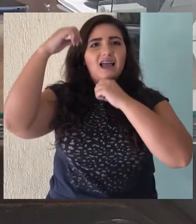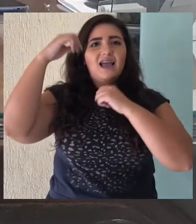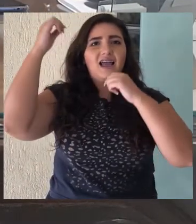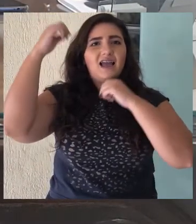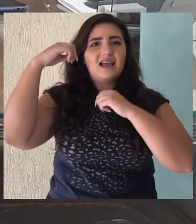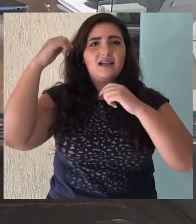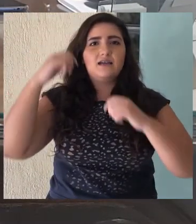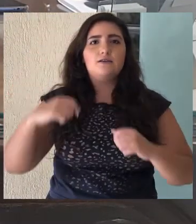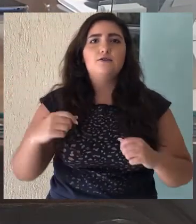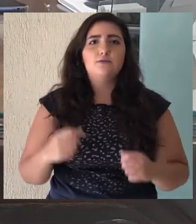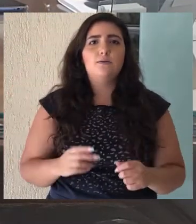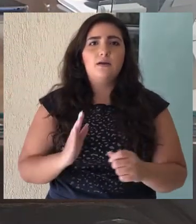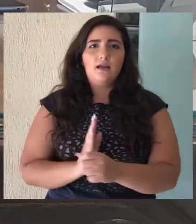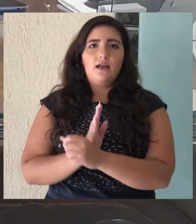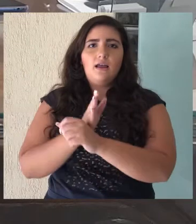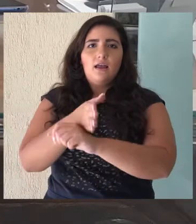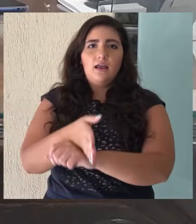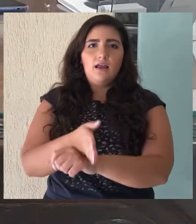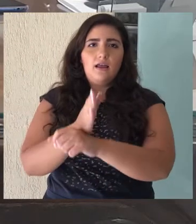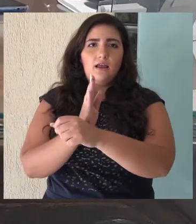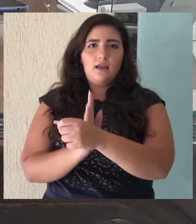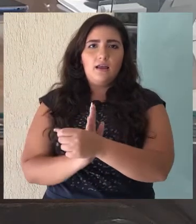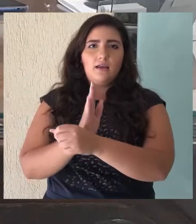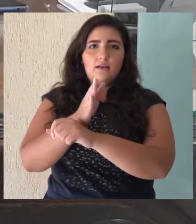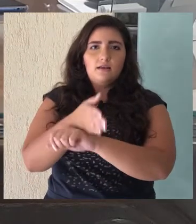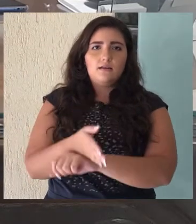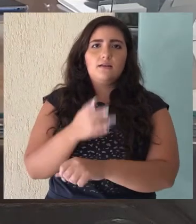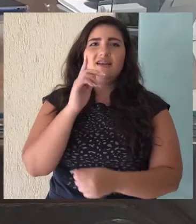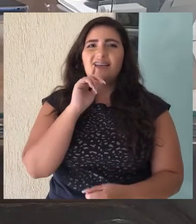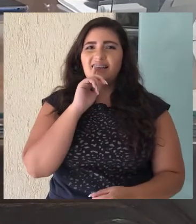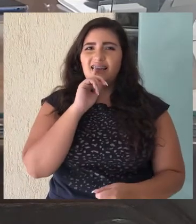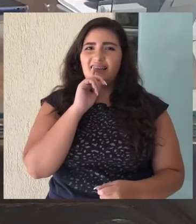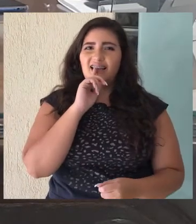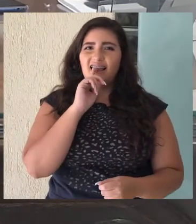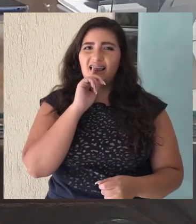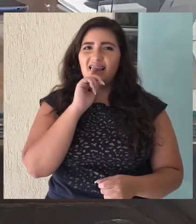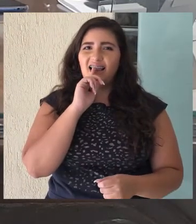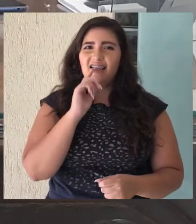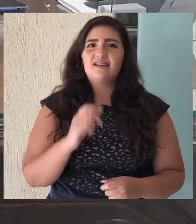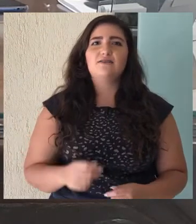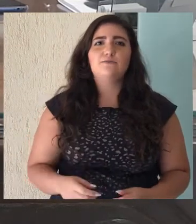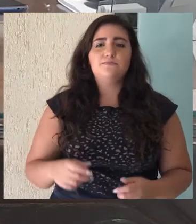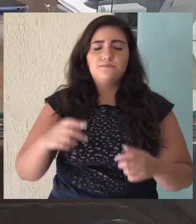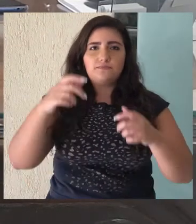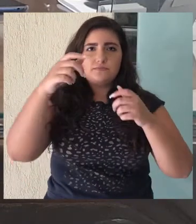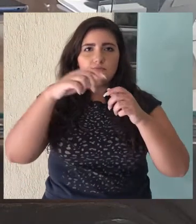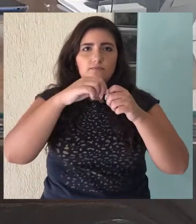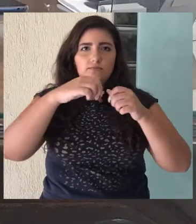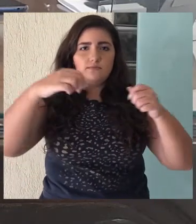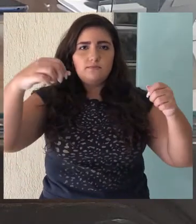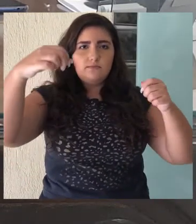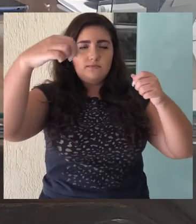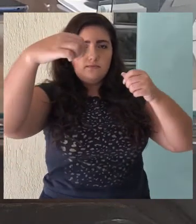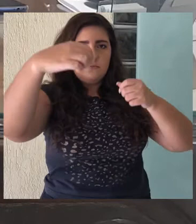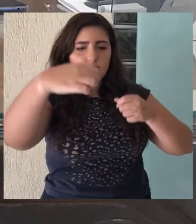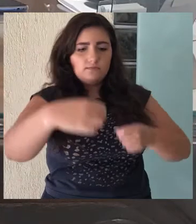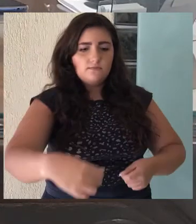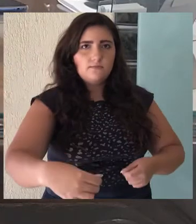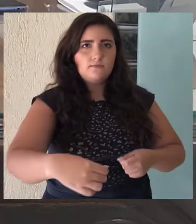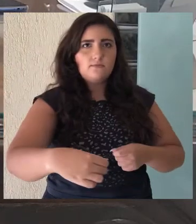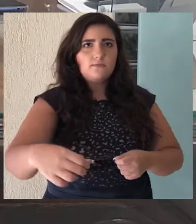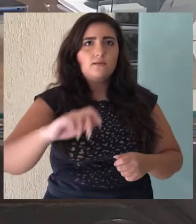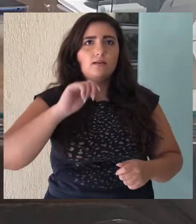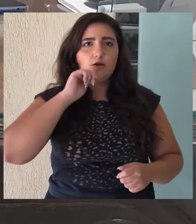deve trabalhar na região de sulco gengival livre. Você corre com o fio dental,